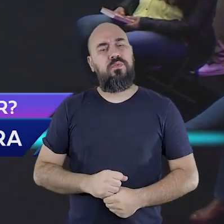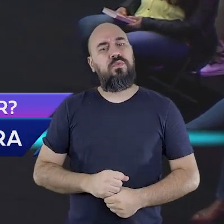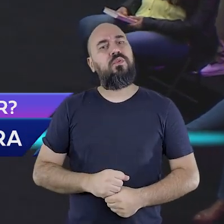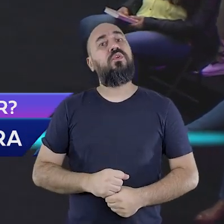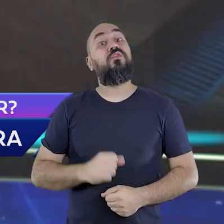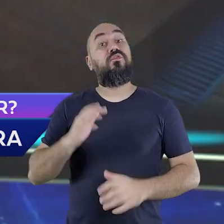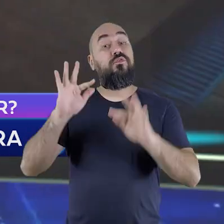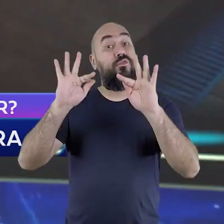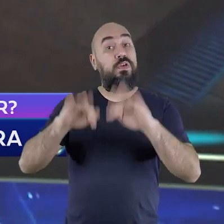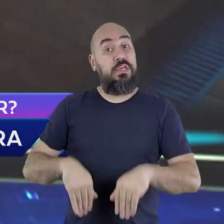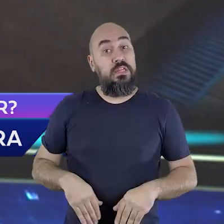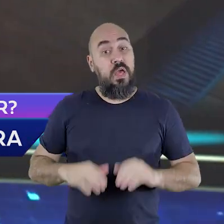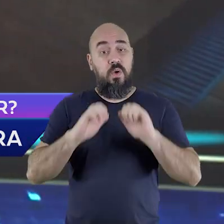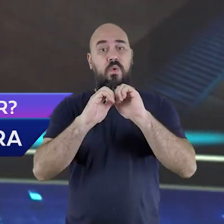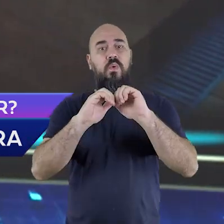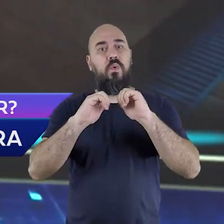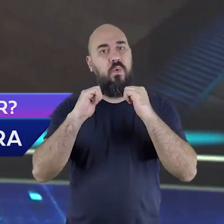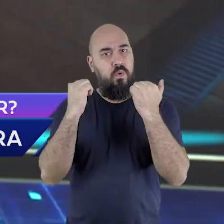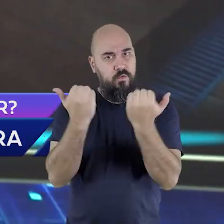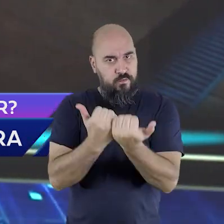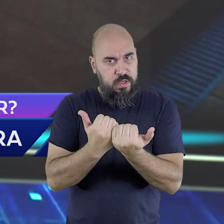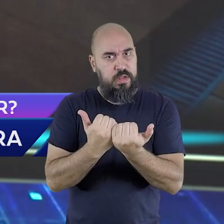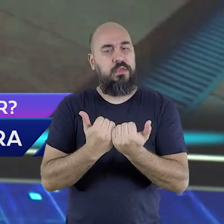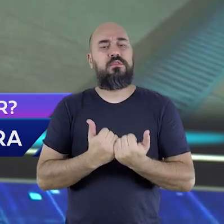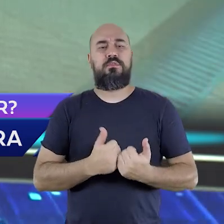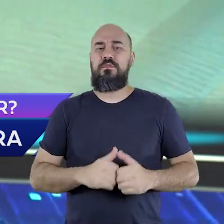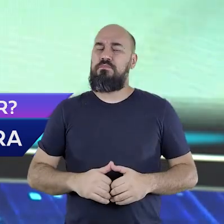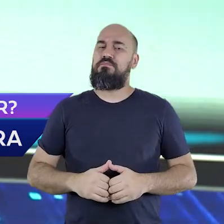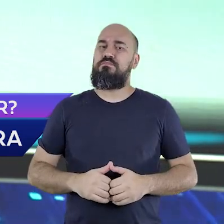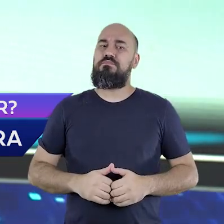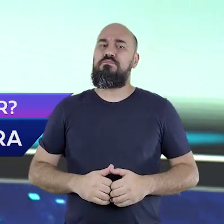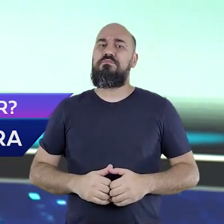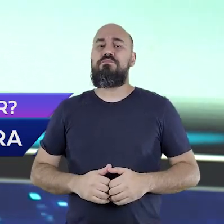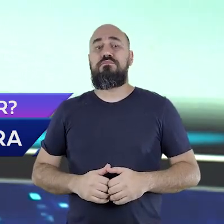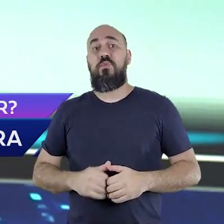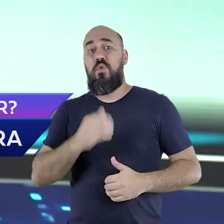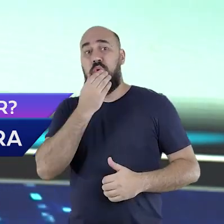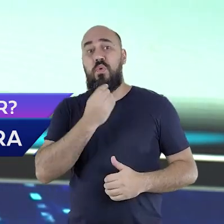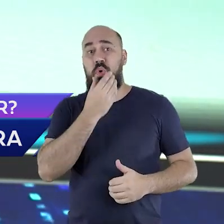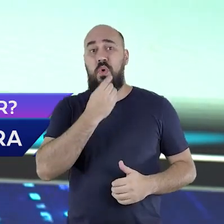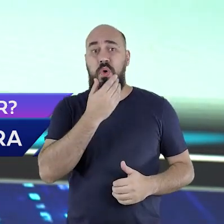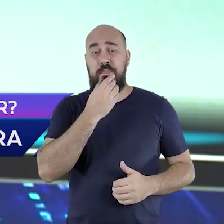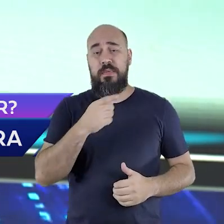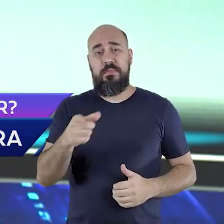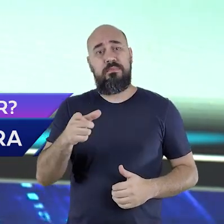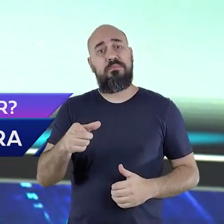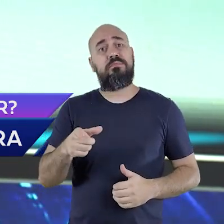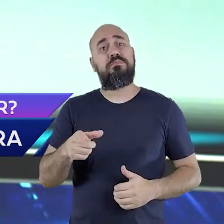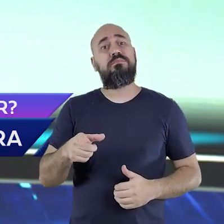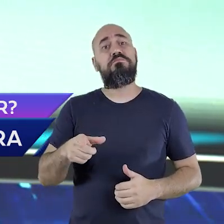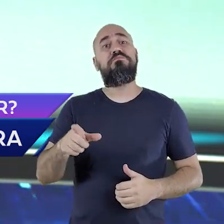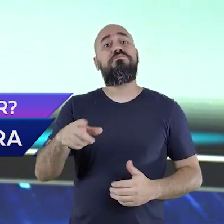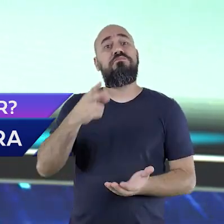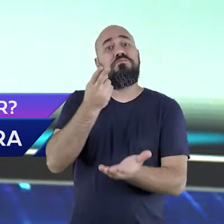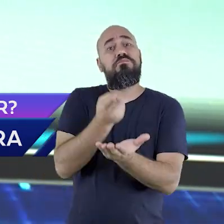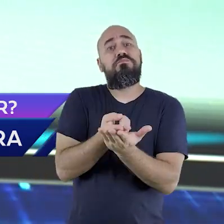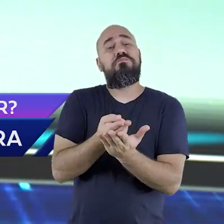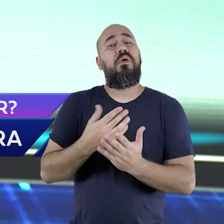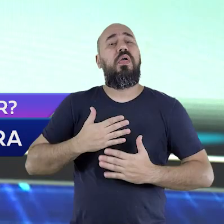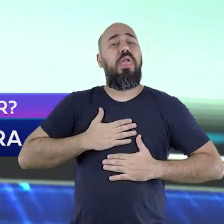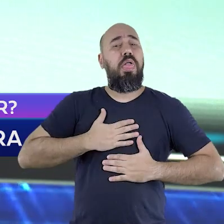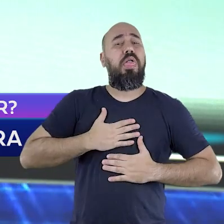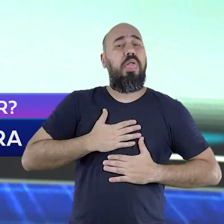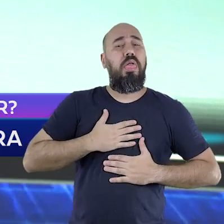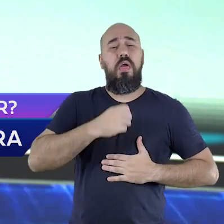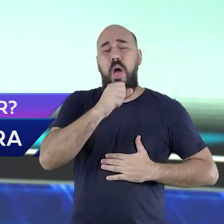final de uma conferência em Teherã, veio a notícia de que Churchill estava com pneumonia. O rei da